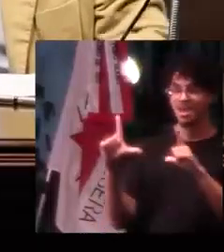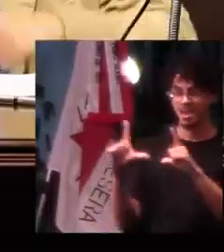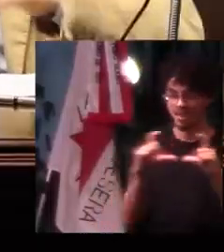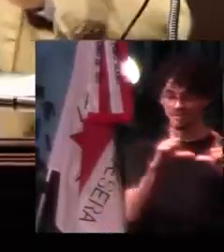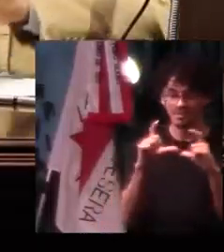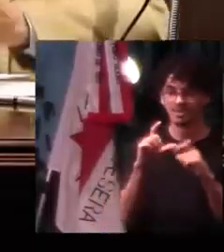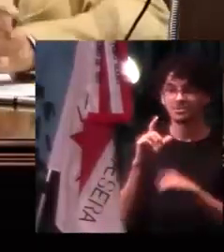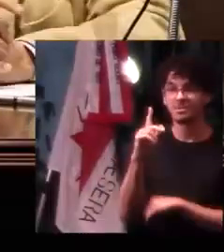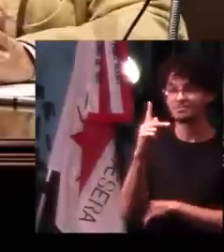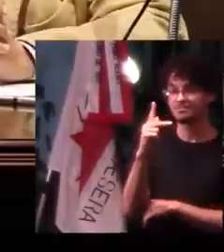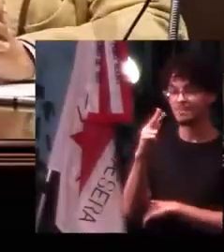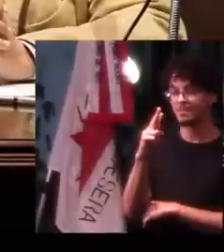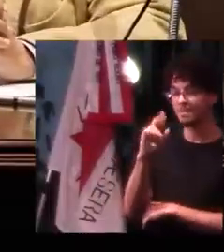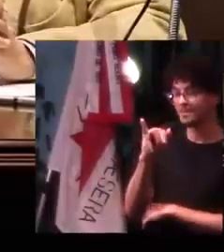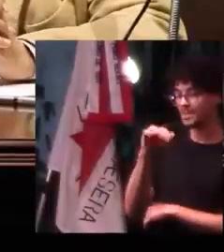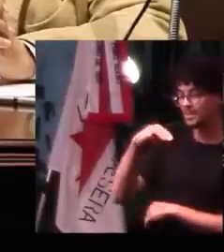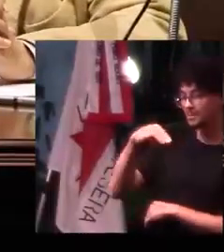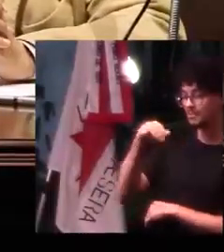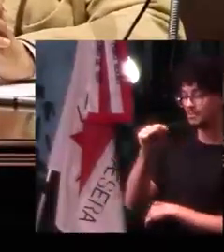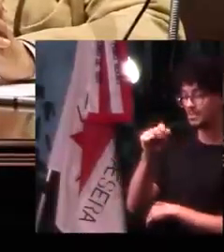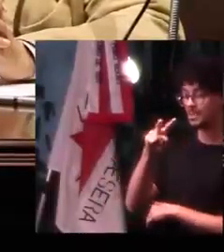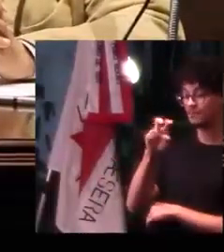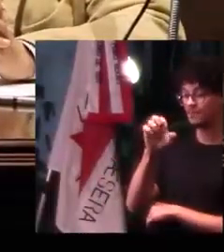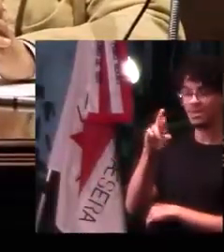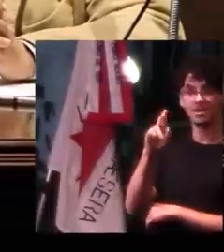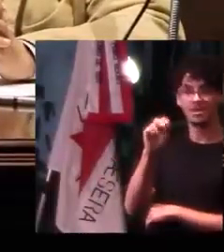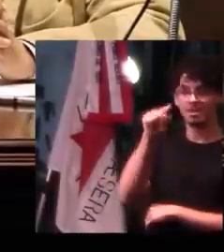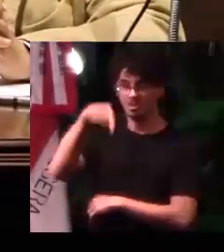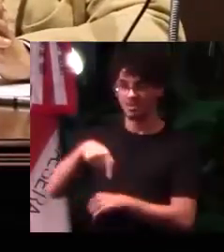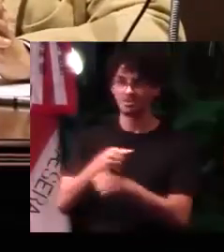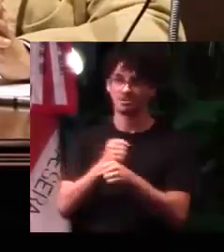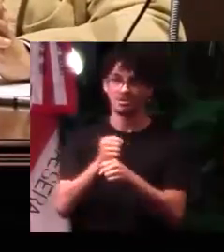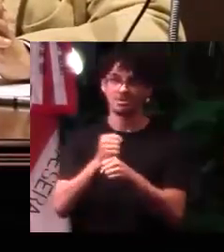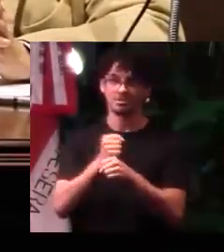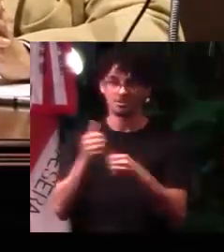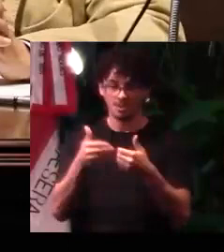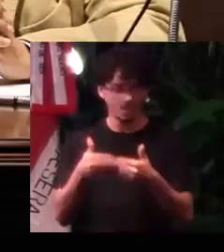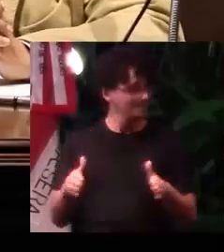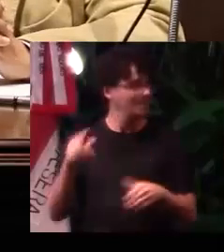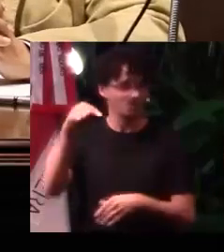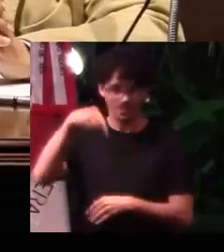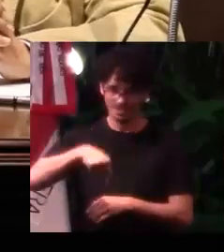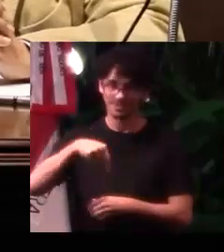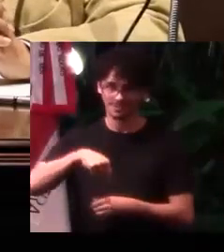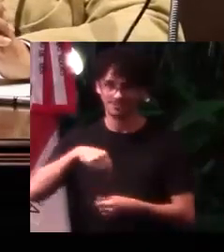um livro de poemas, que é desse ano, né? Desse ano. Foi lançado aqui.